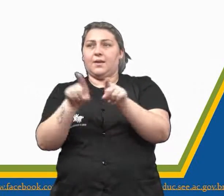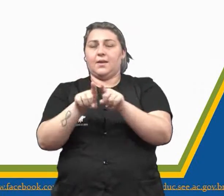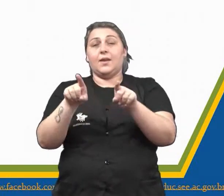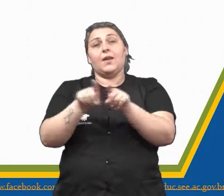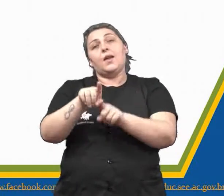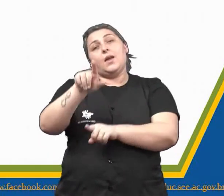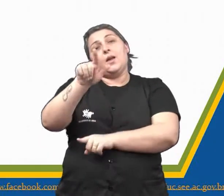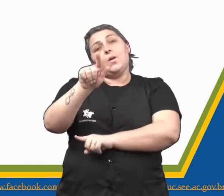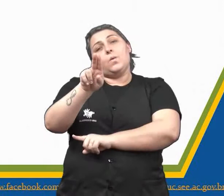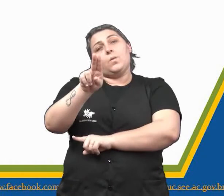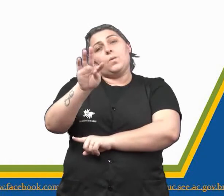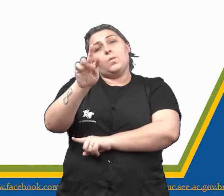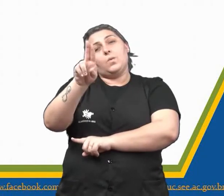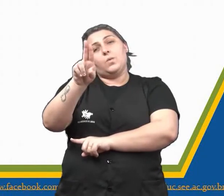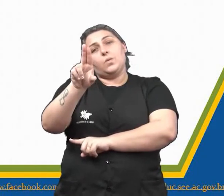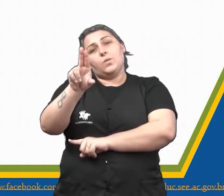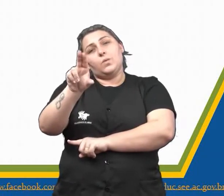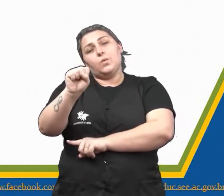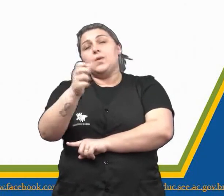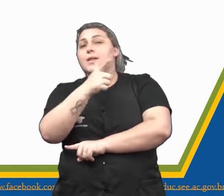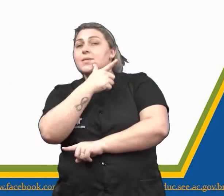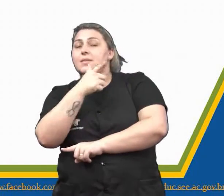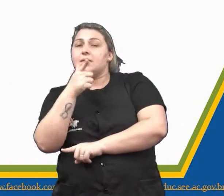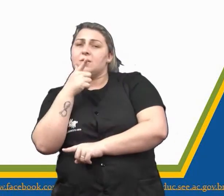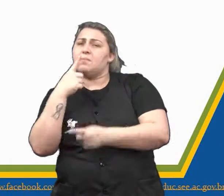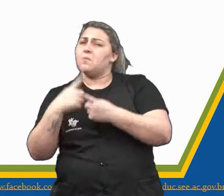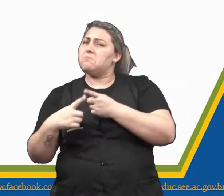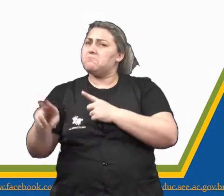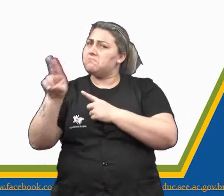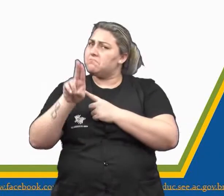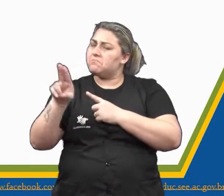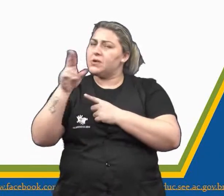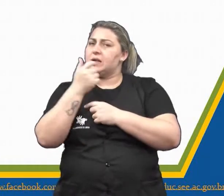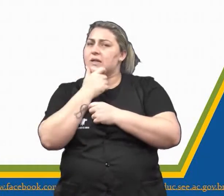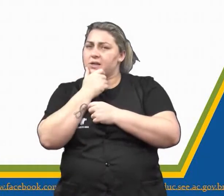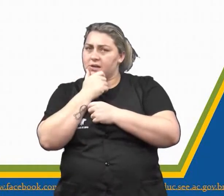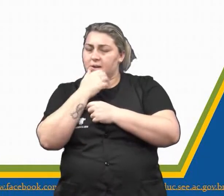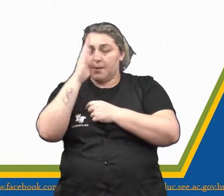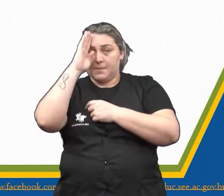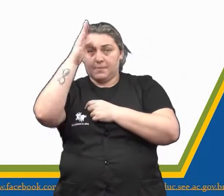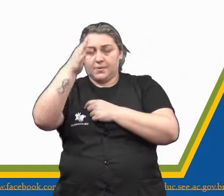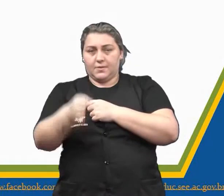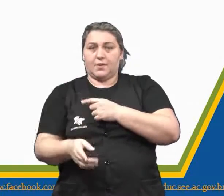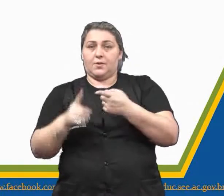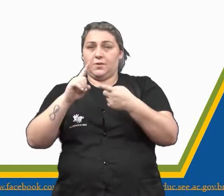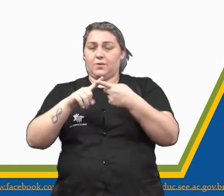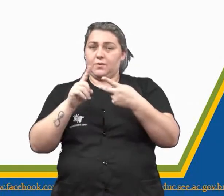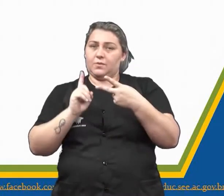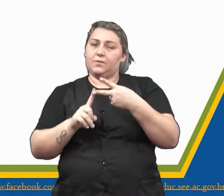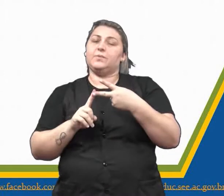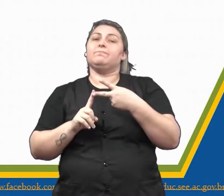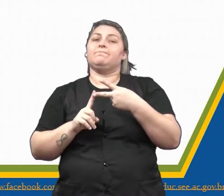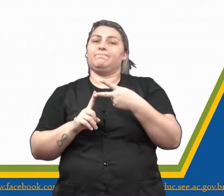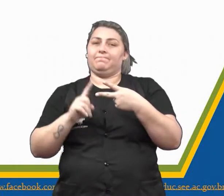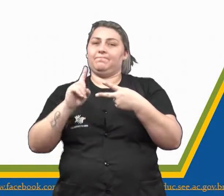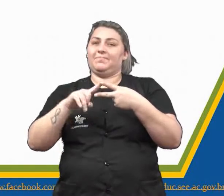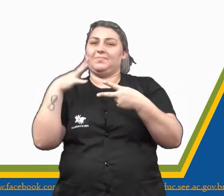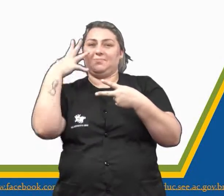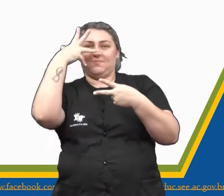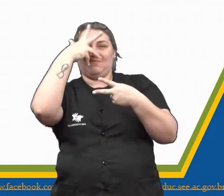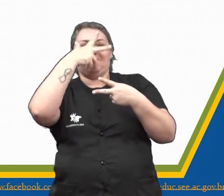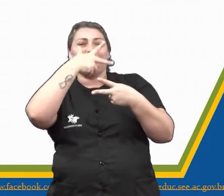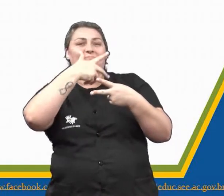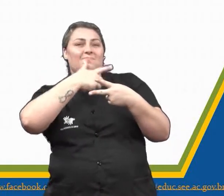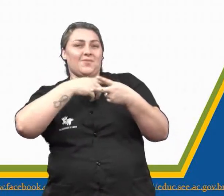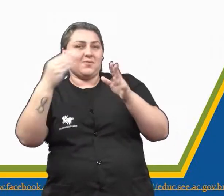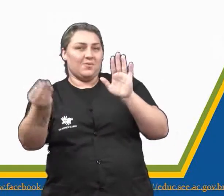Guto's Lanche. Por que isso, hein? Por que usar o inglês? Bom, principalmente para dois motivos. Primeiro, para embelezar, porque